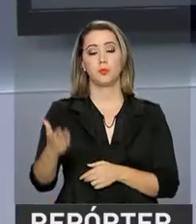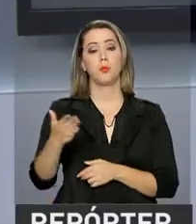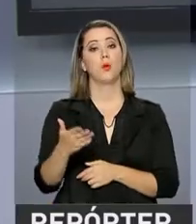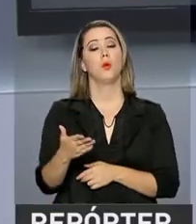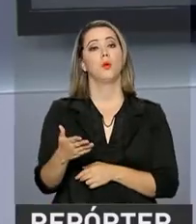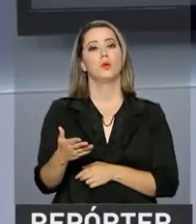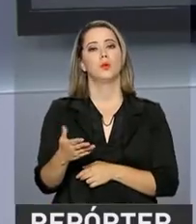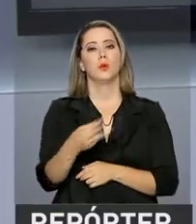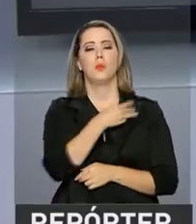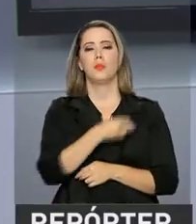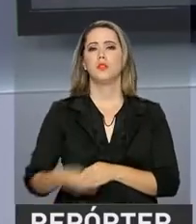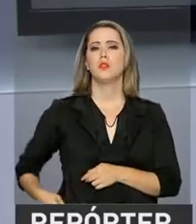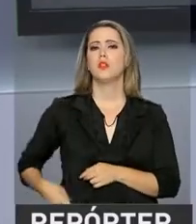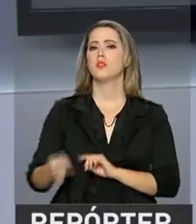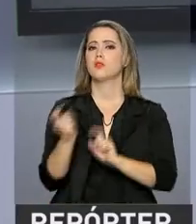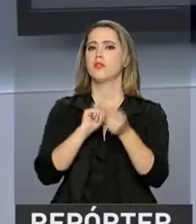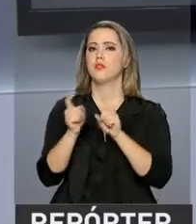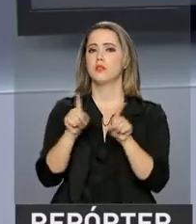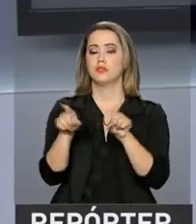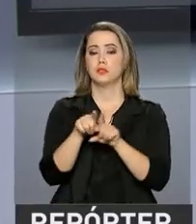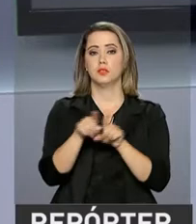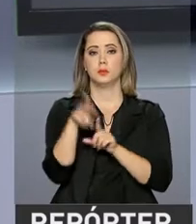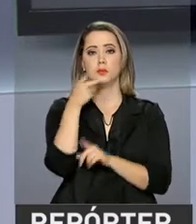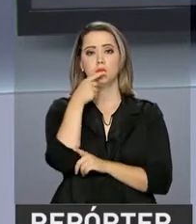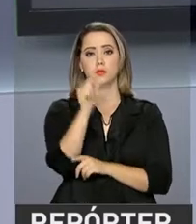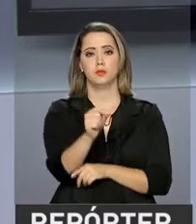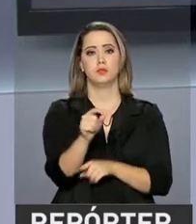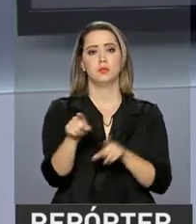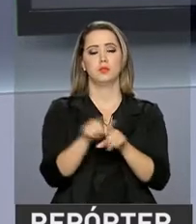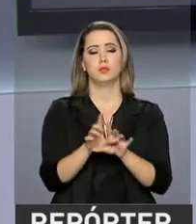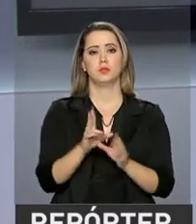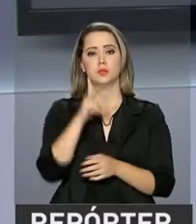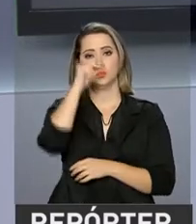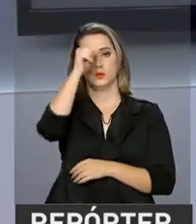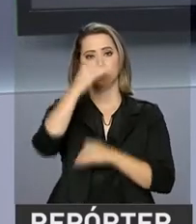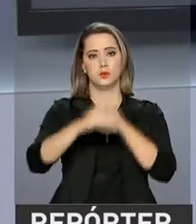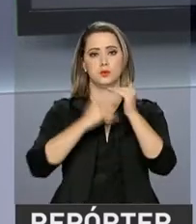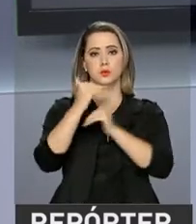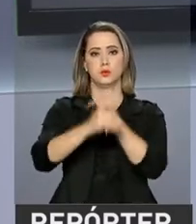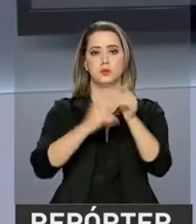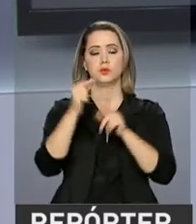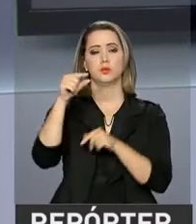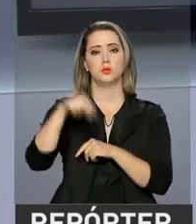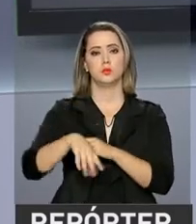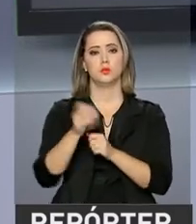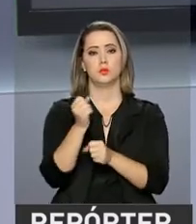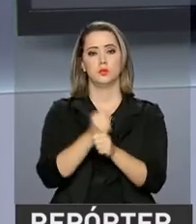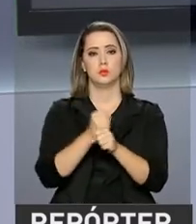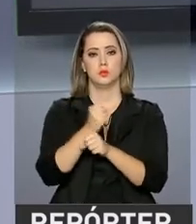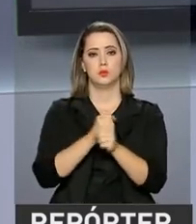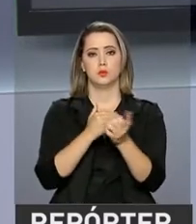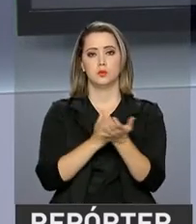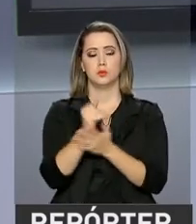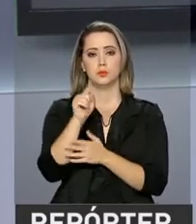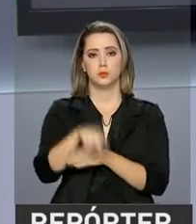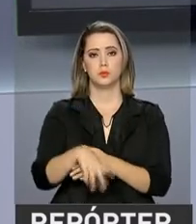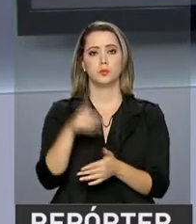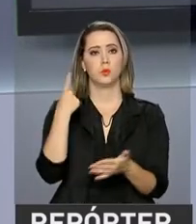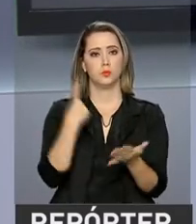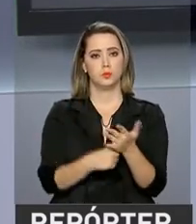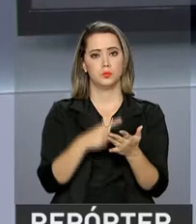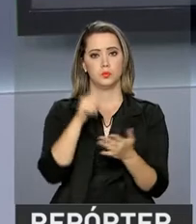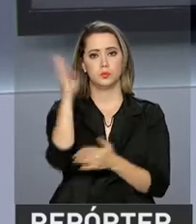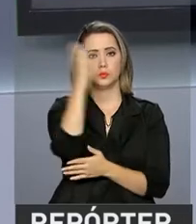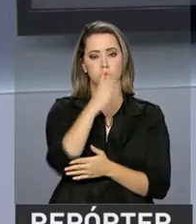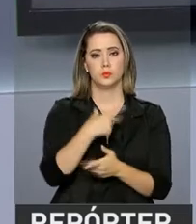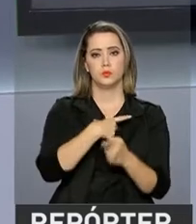da fazenda henrique meirelles também se manifestou e disse que o forte crescimento da economia neste este ano é uma comprovação de que o